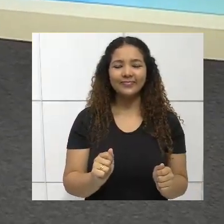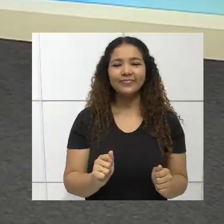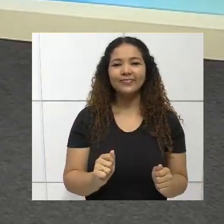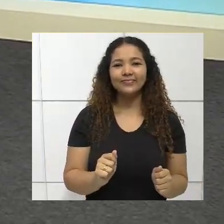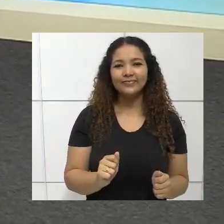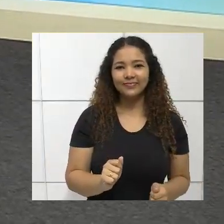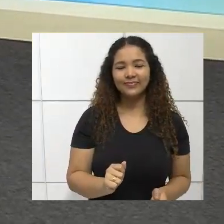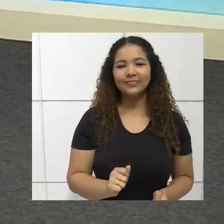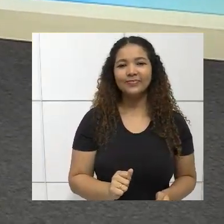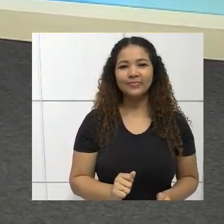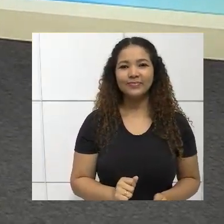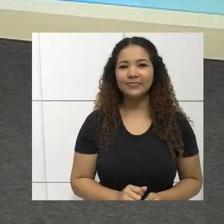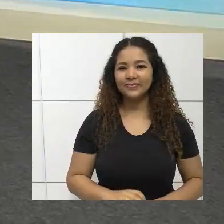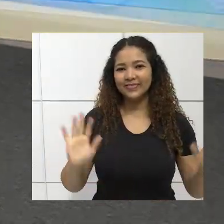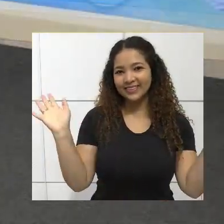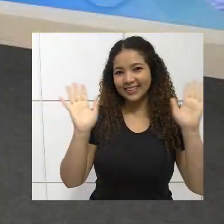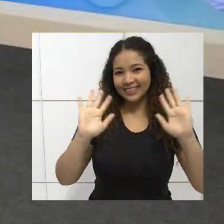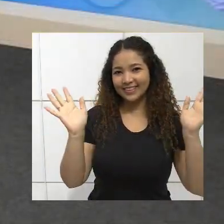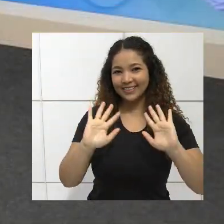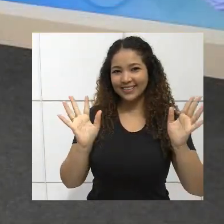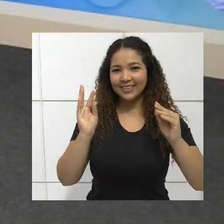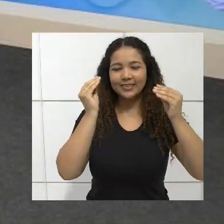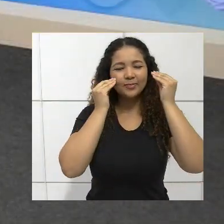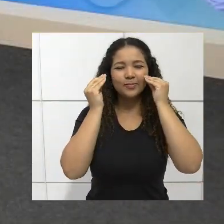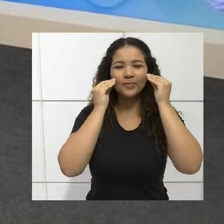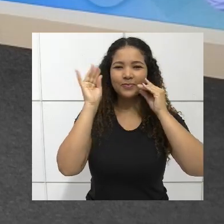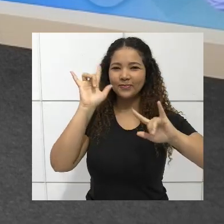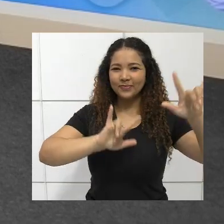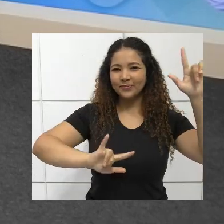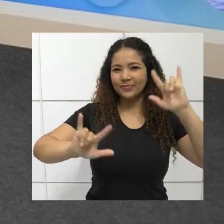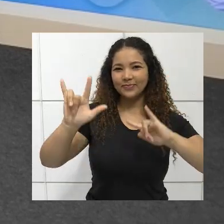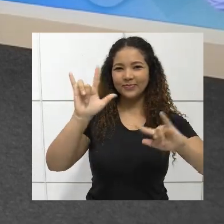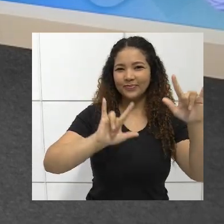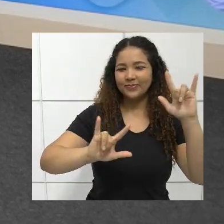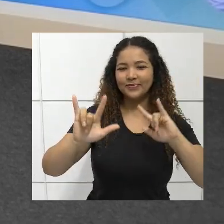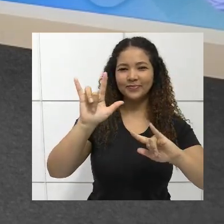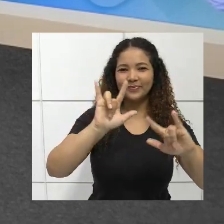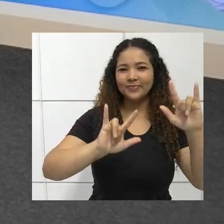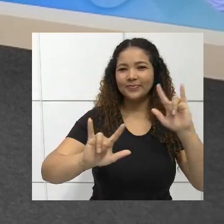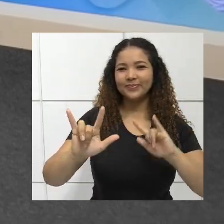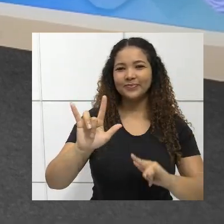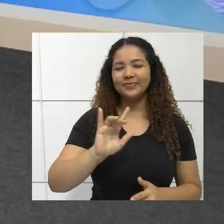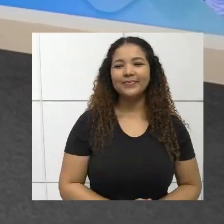mim. Tchau, gente!